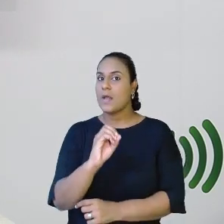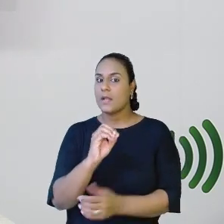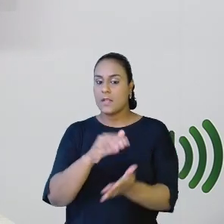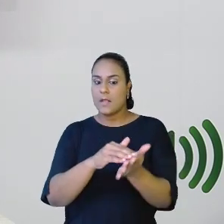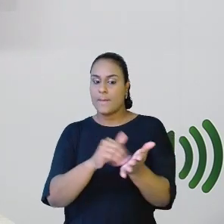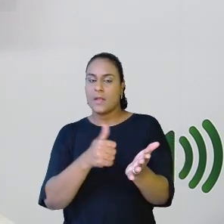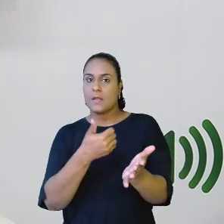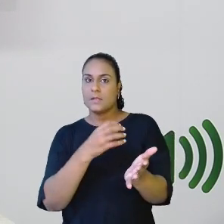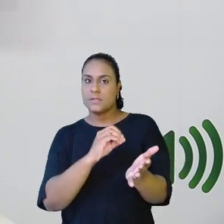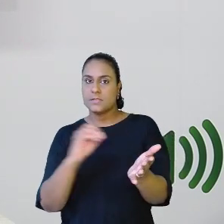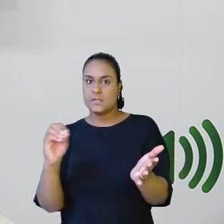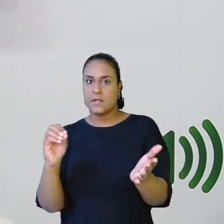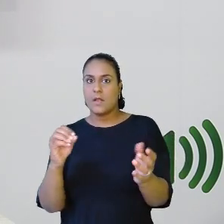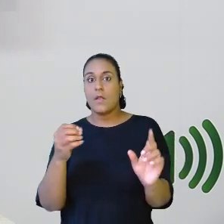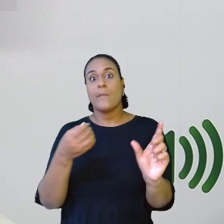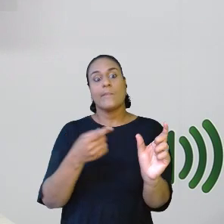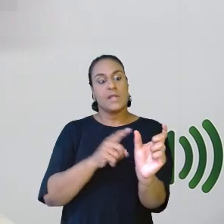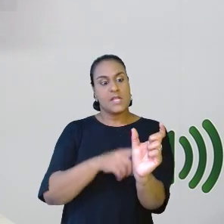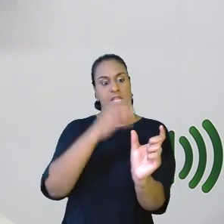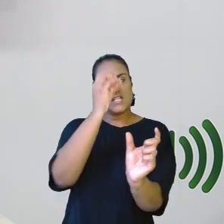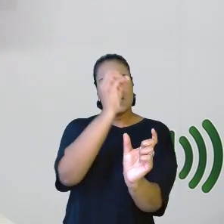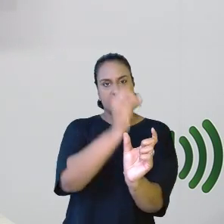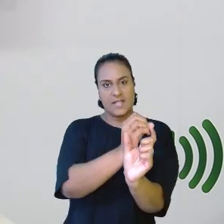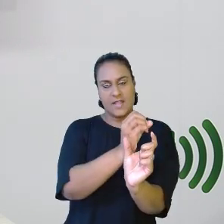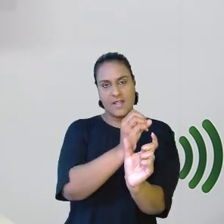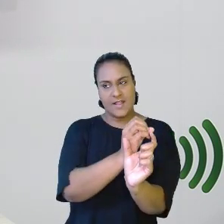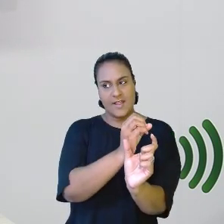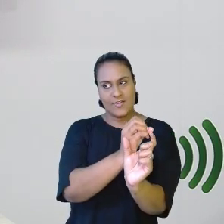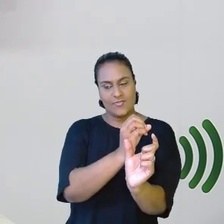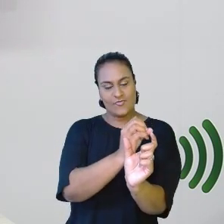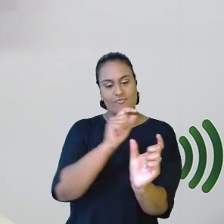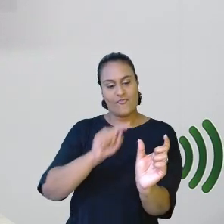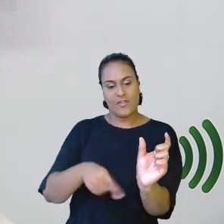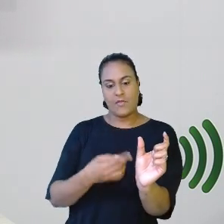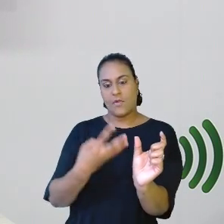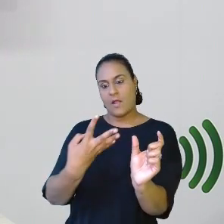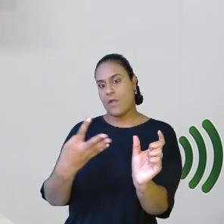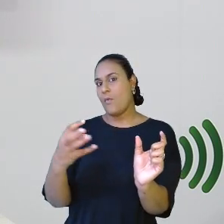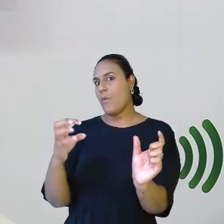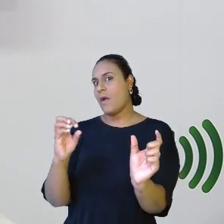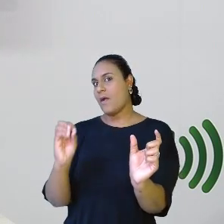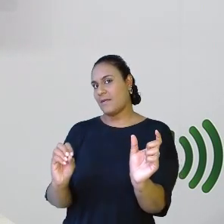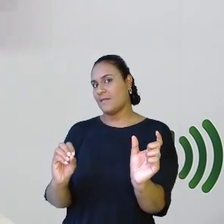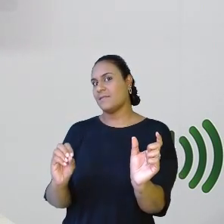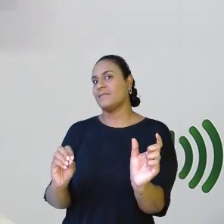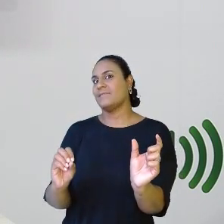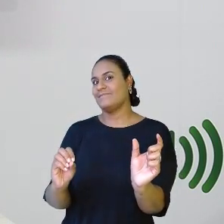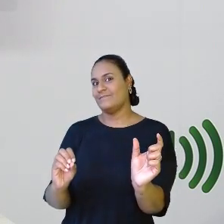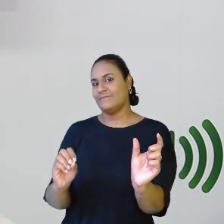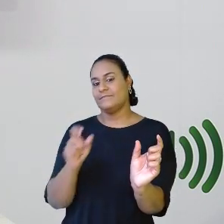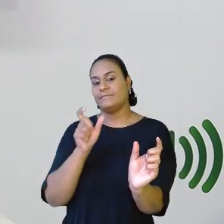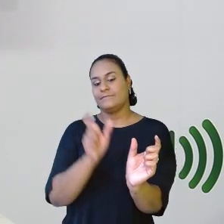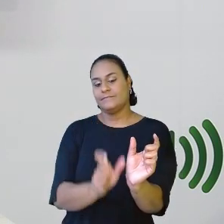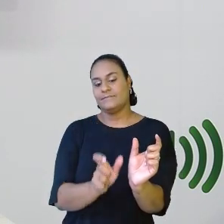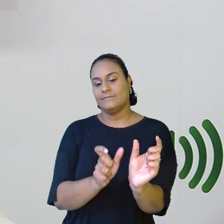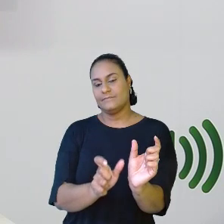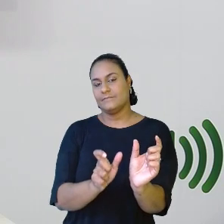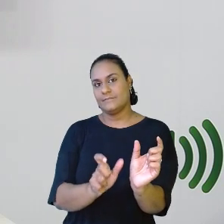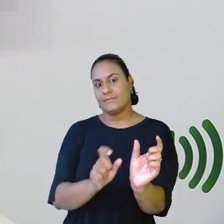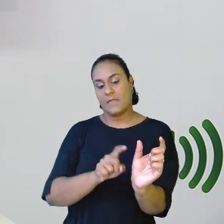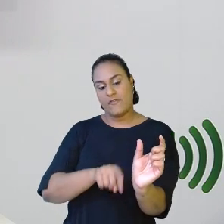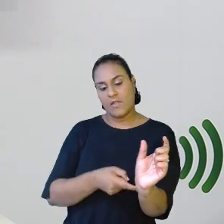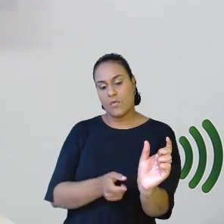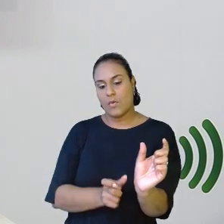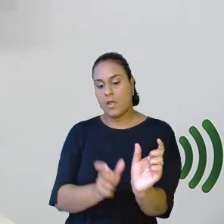é 4 o quê? Isso, centésimos. E olha a representação. A primeira casinha após a vírgula